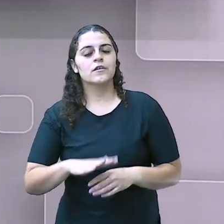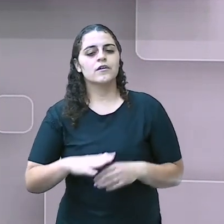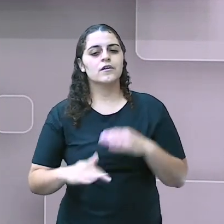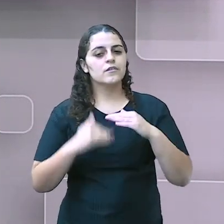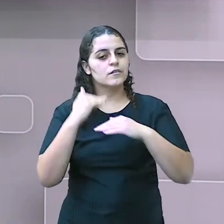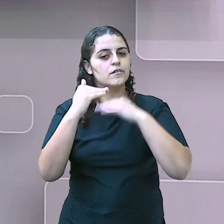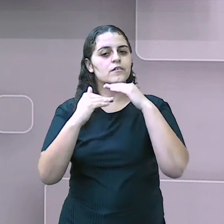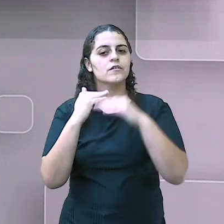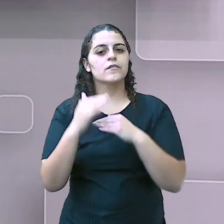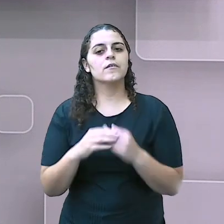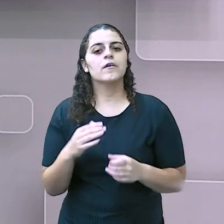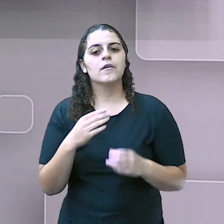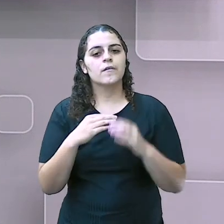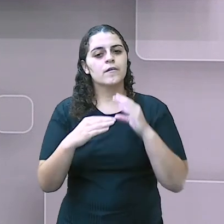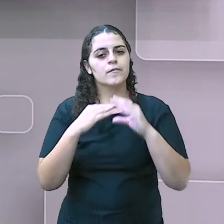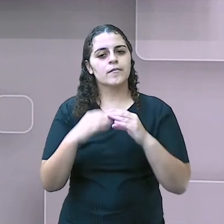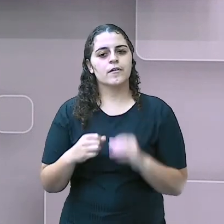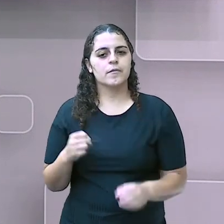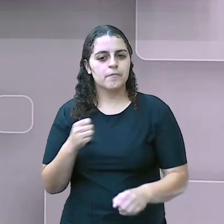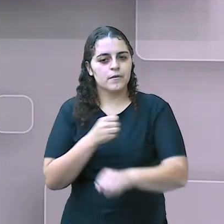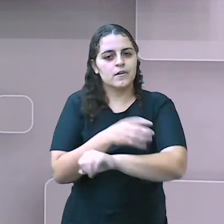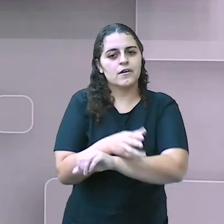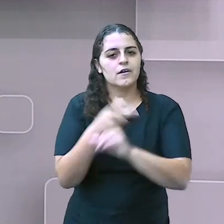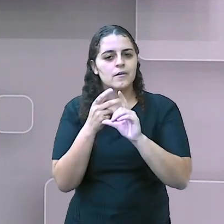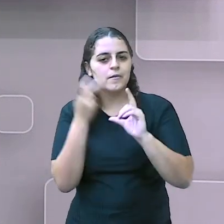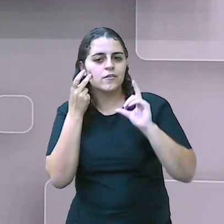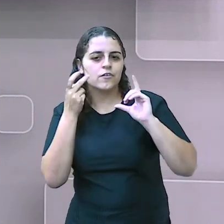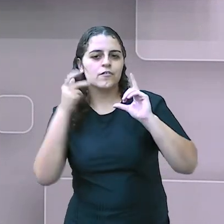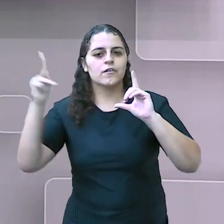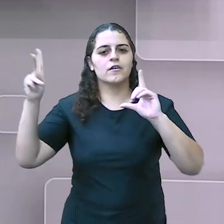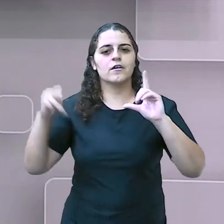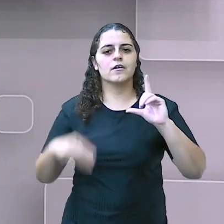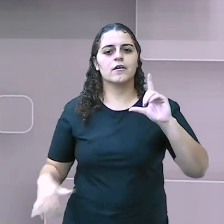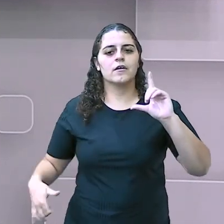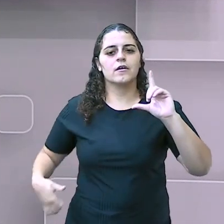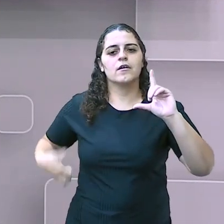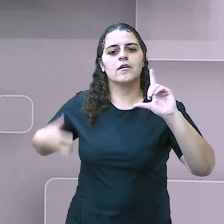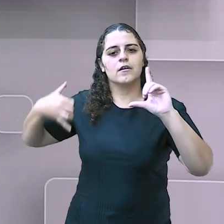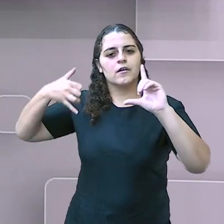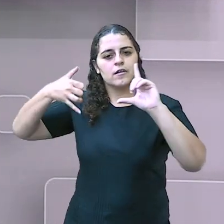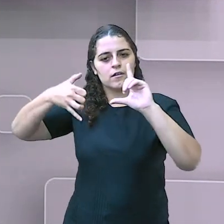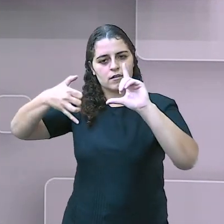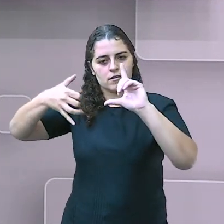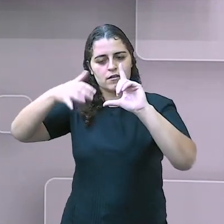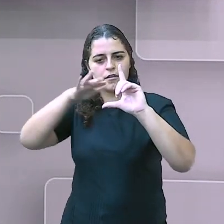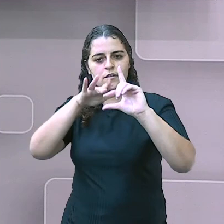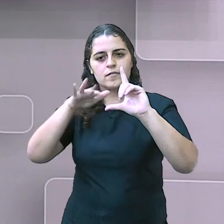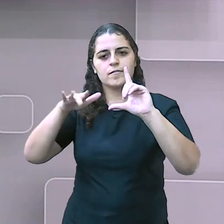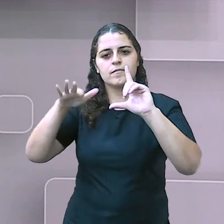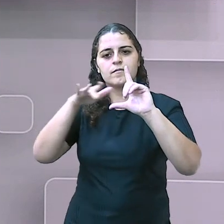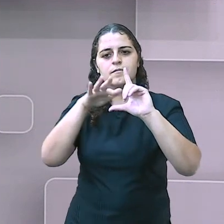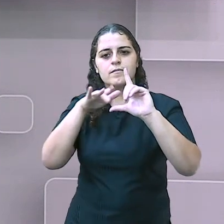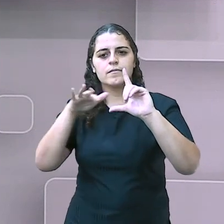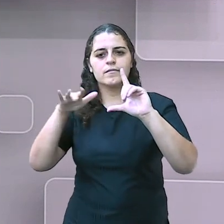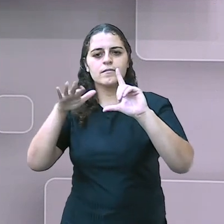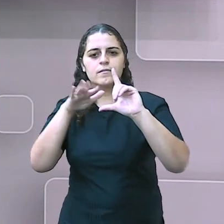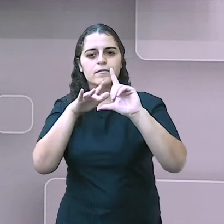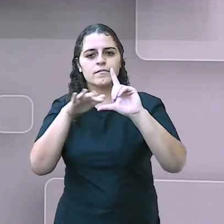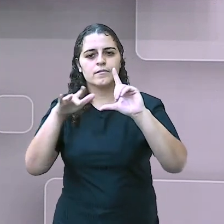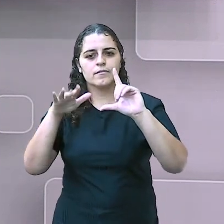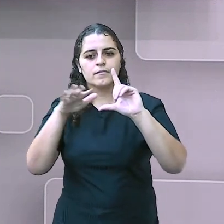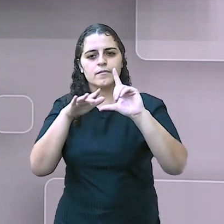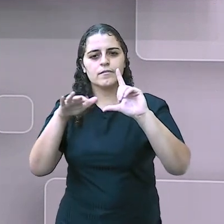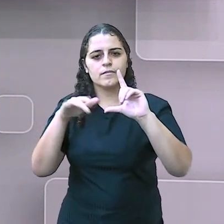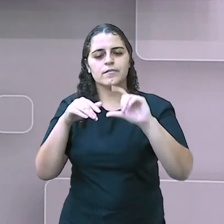essa comunicação. E para acessar a nossa plataforma SMED-GV, aponte a câmera do seu celular na imagem que aparece no canto da